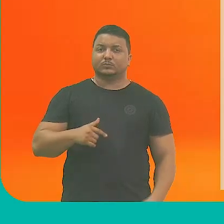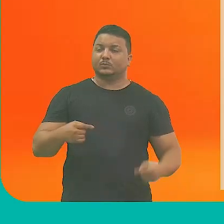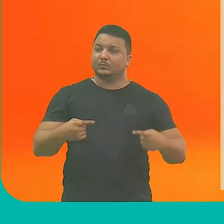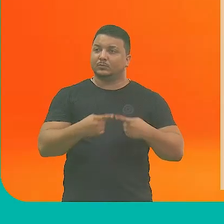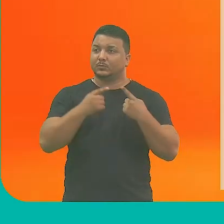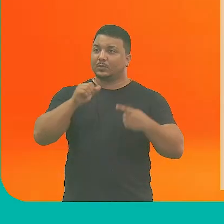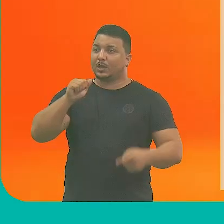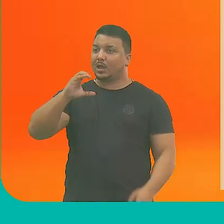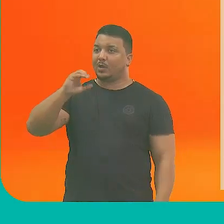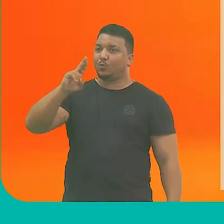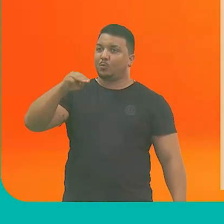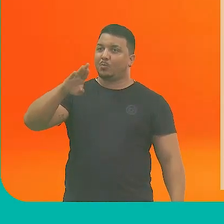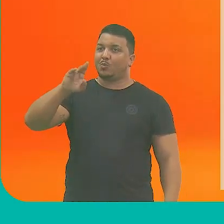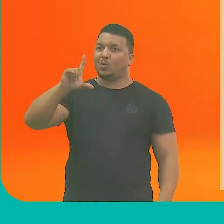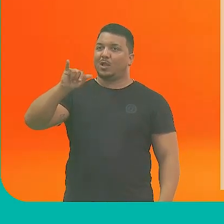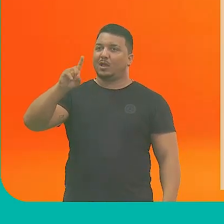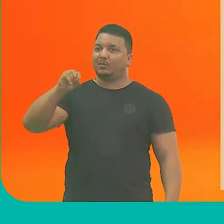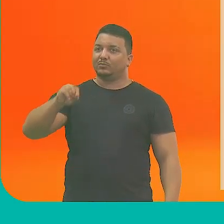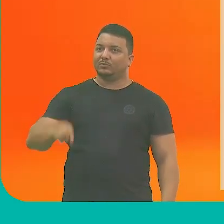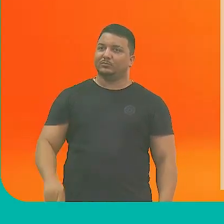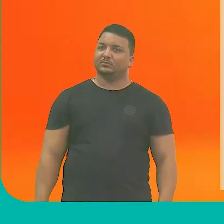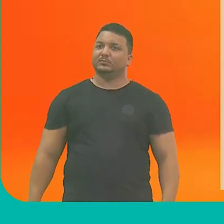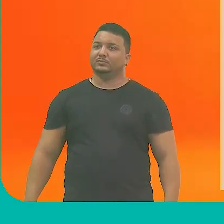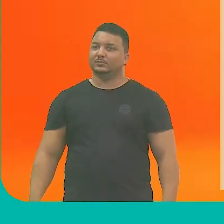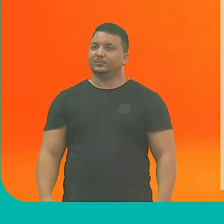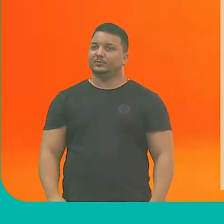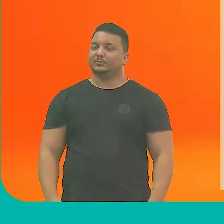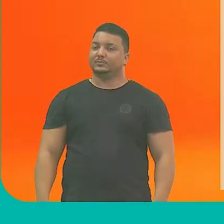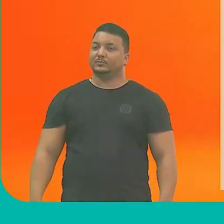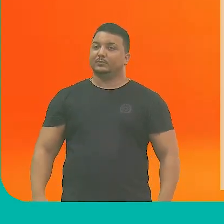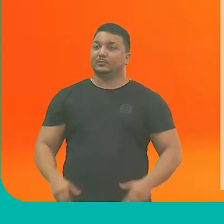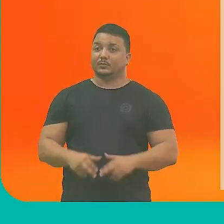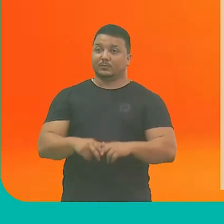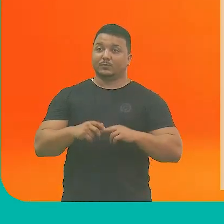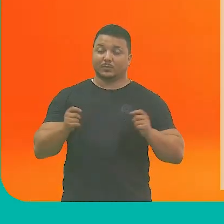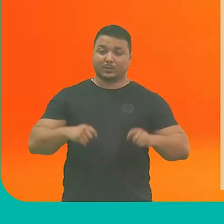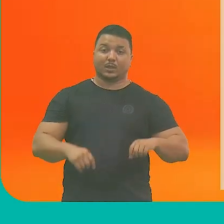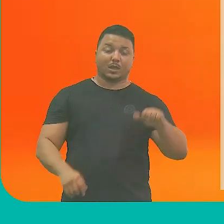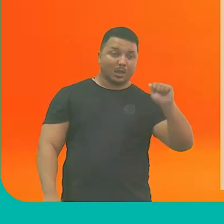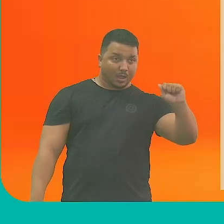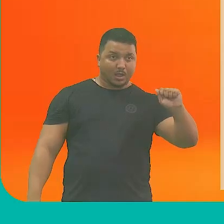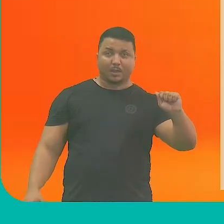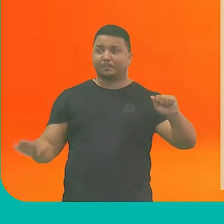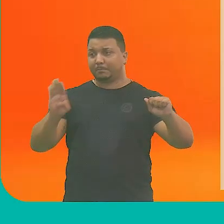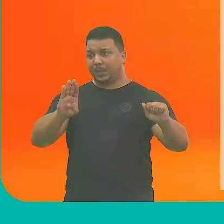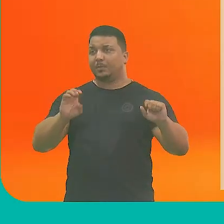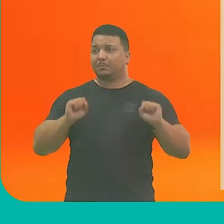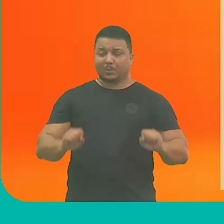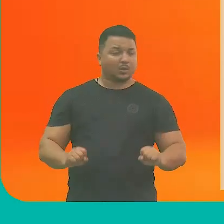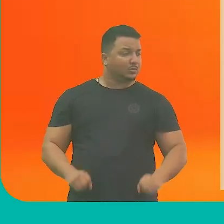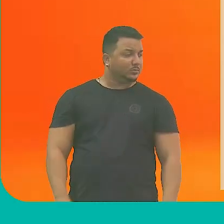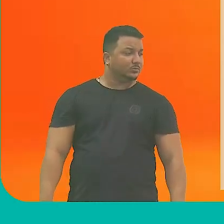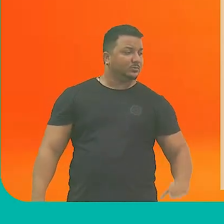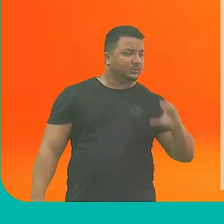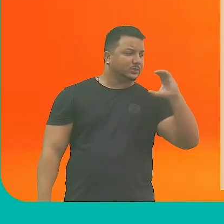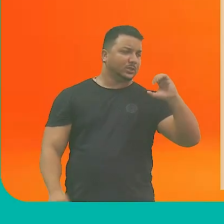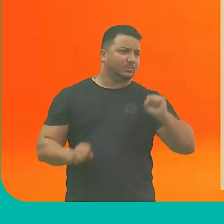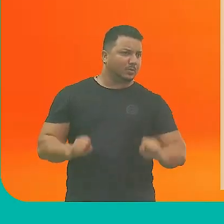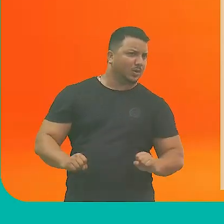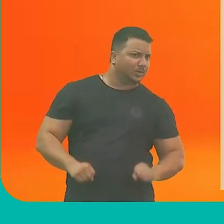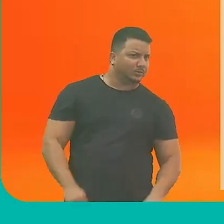palavra acumulado. Então, pode ser o item A e pode ser o item B. Pode ser o item C?